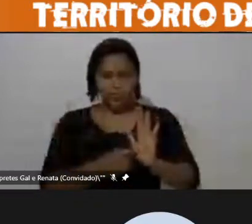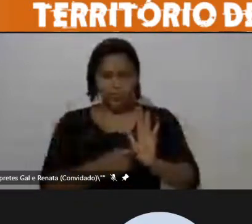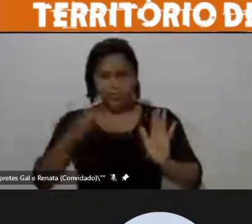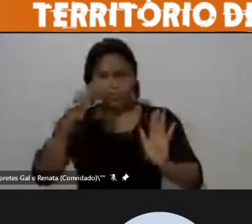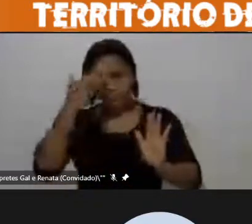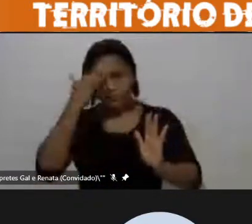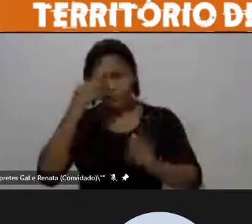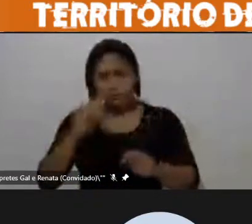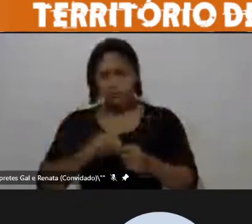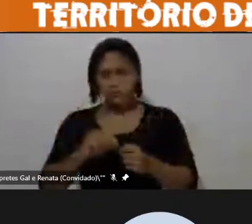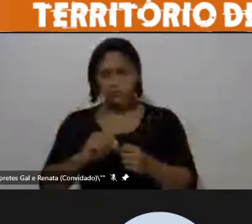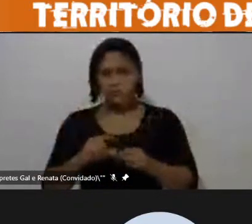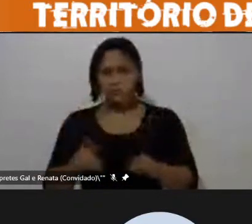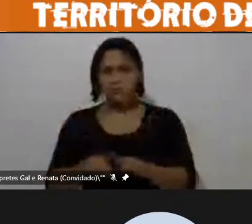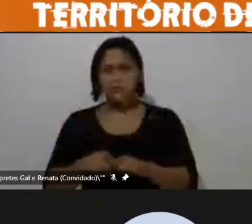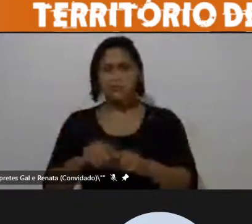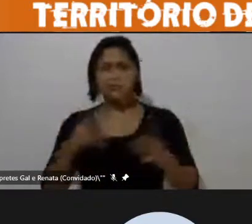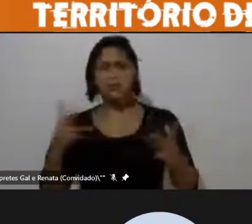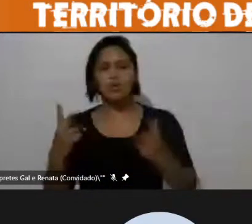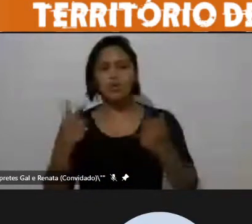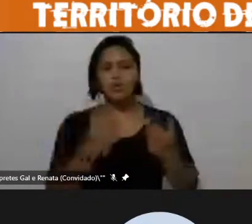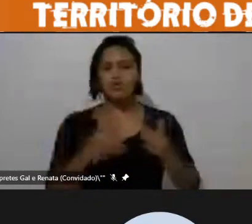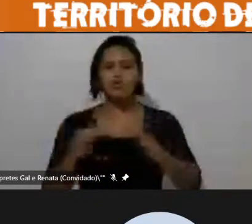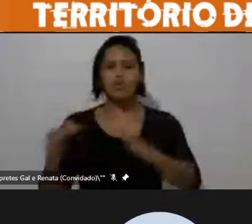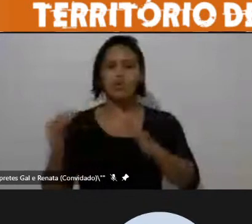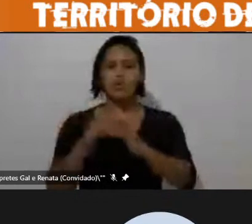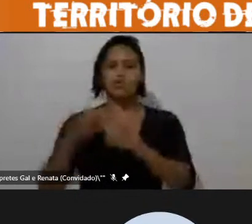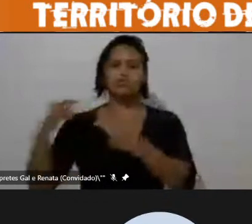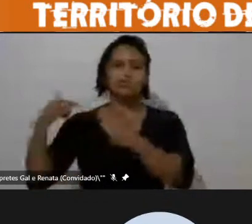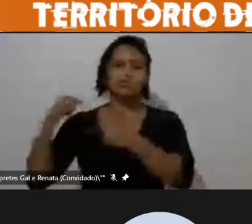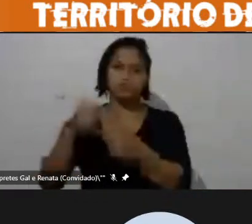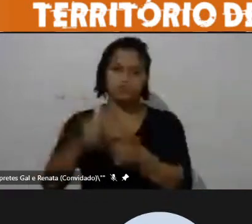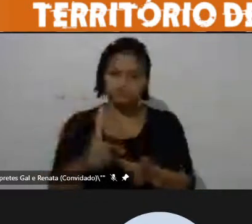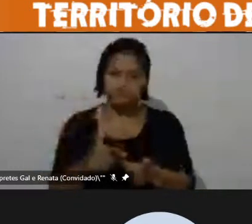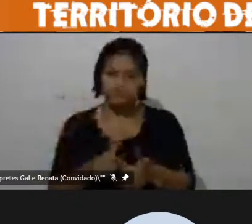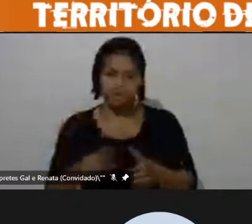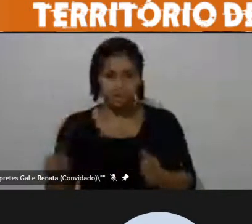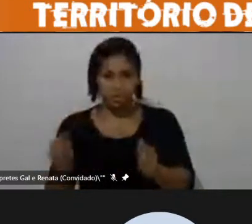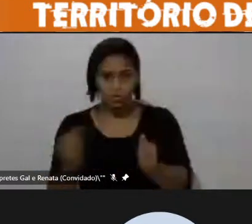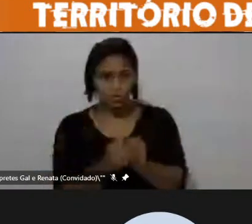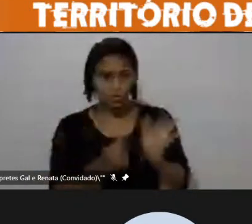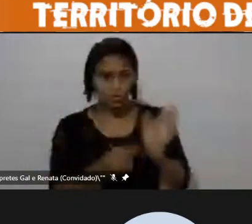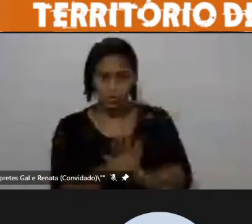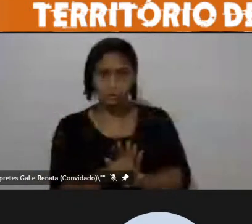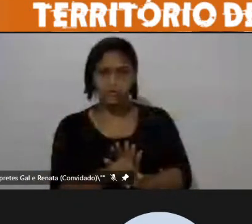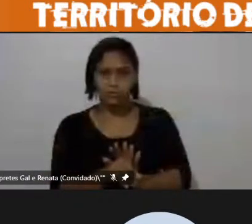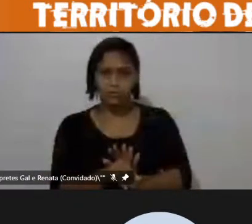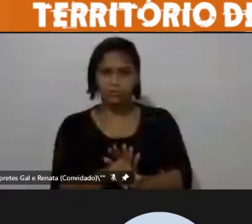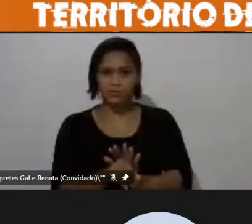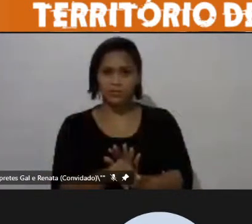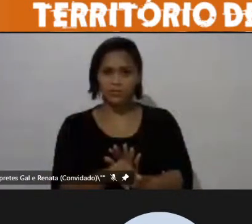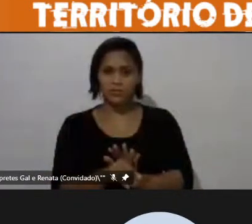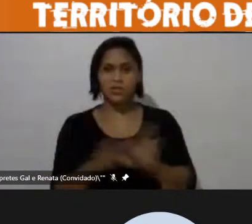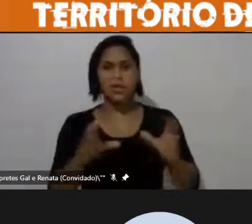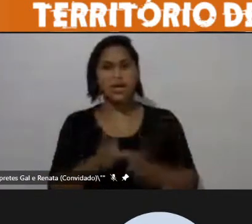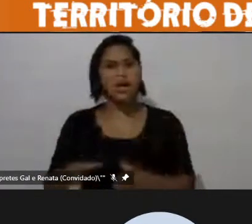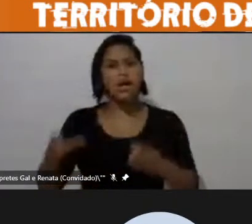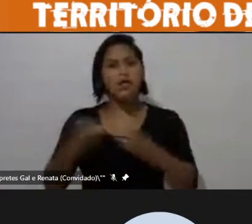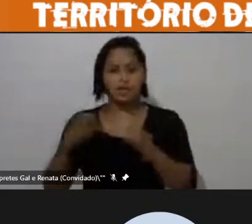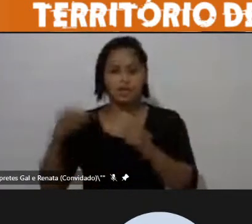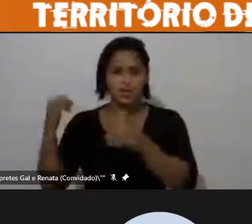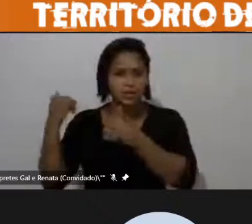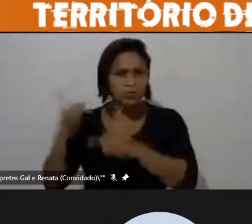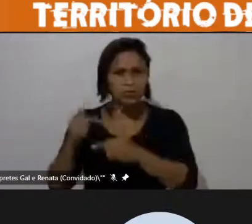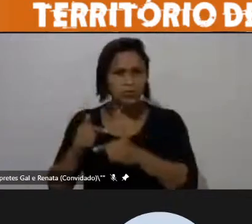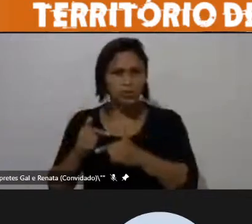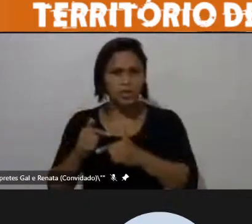saberes e fazeres que remetem aos povos tradicionais? E, junto com essa pergunta, as comunidades tradicionais, elas